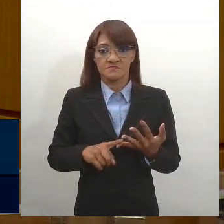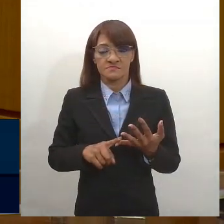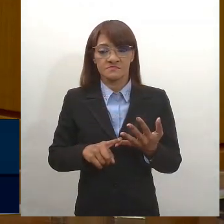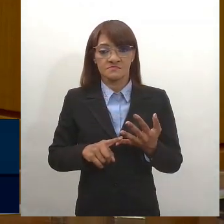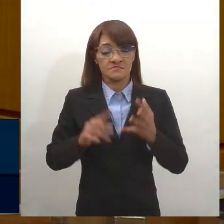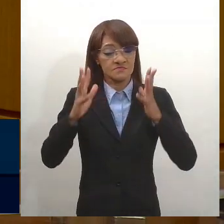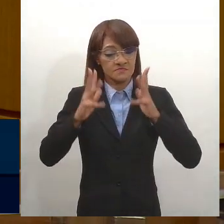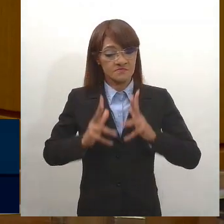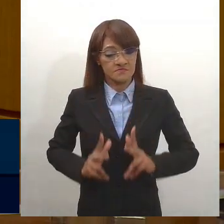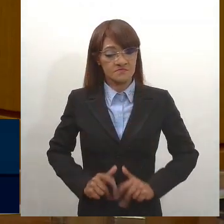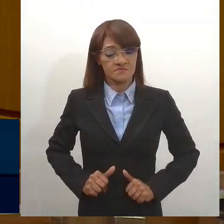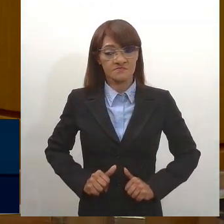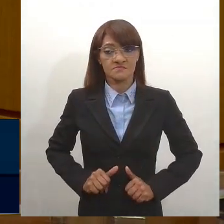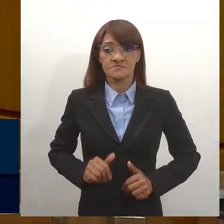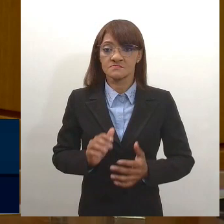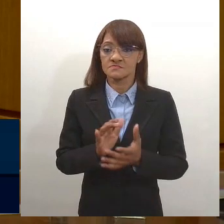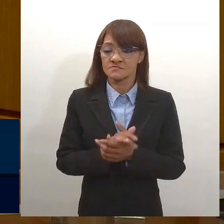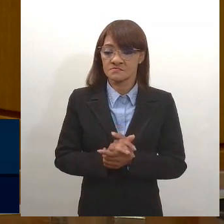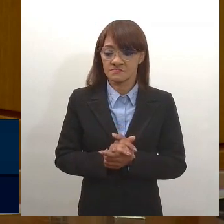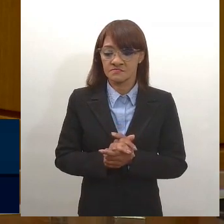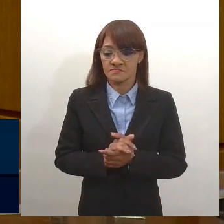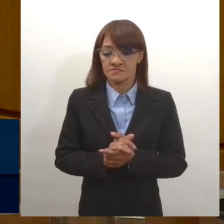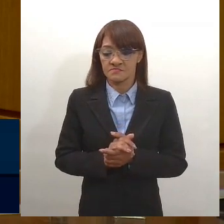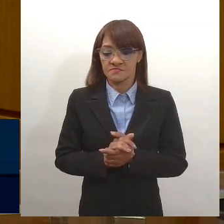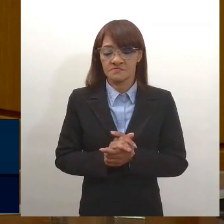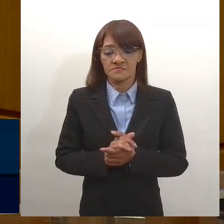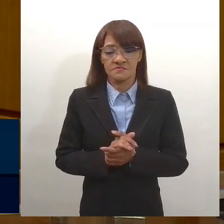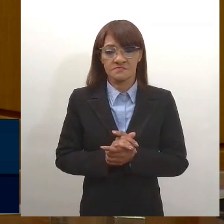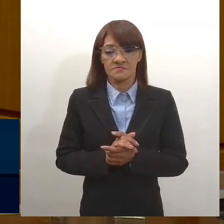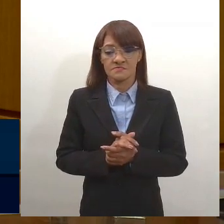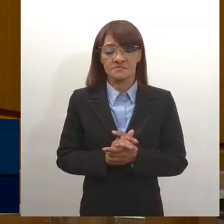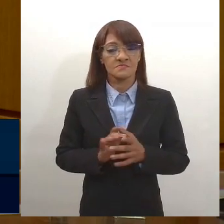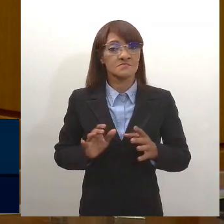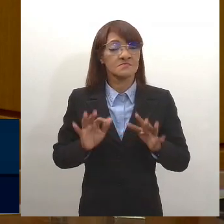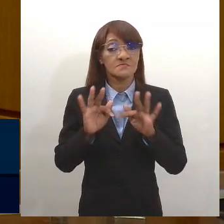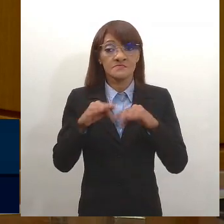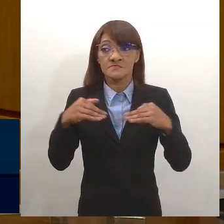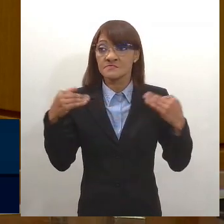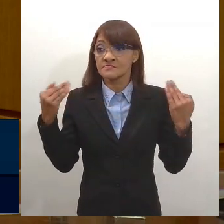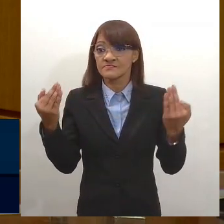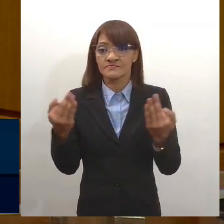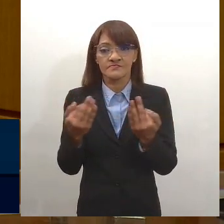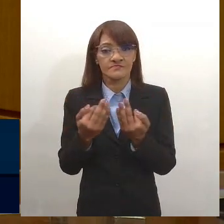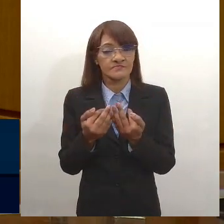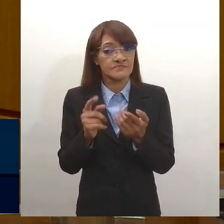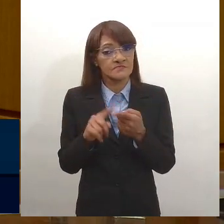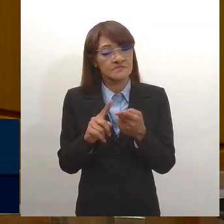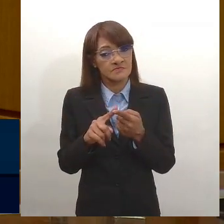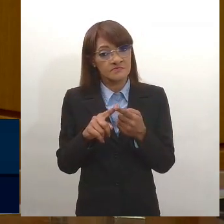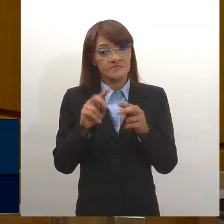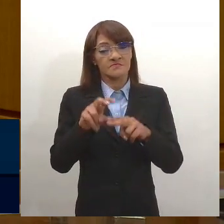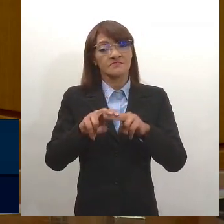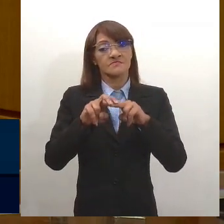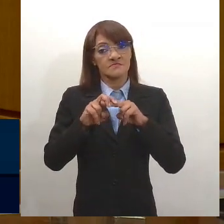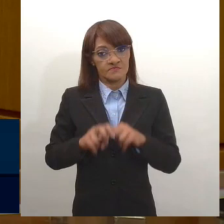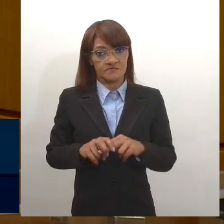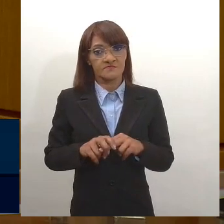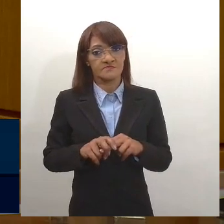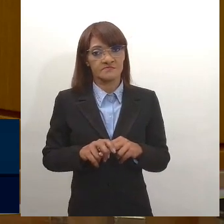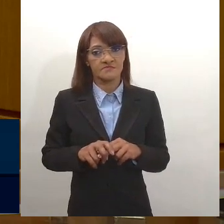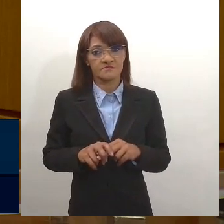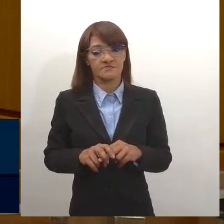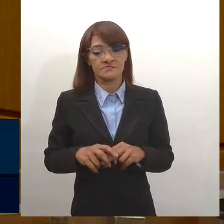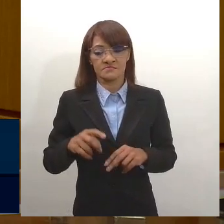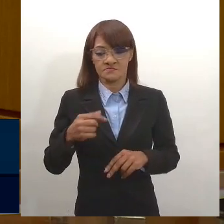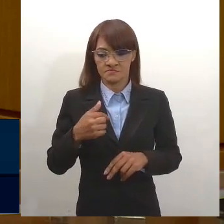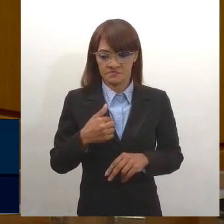tudo, né, da família como um todo. Portanto, eu sou extremamente, e sei que todos os